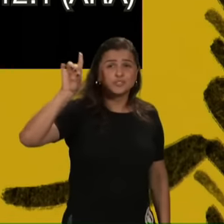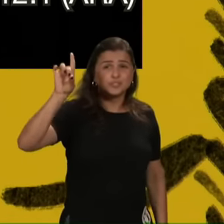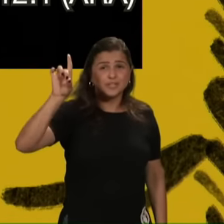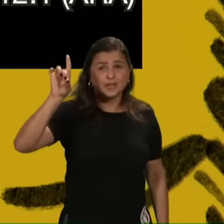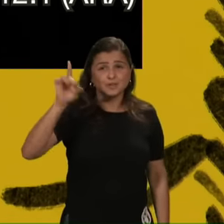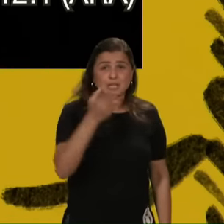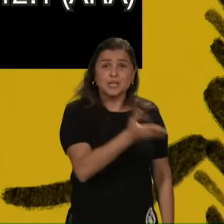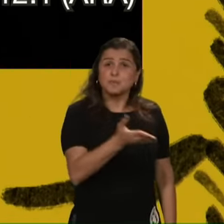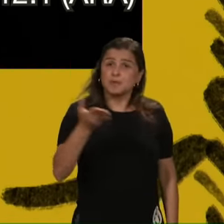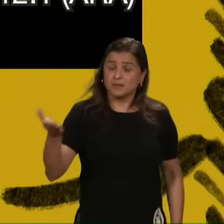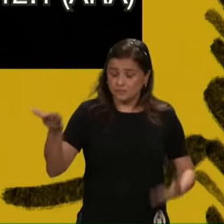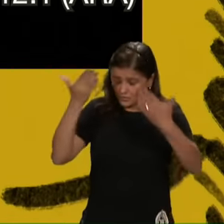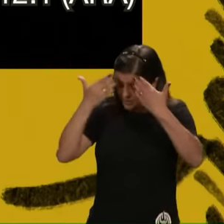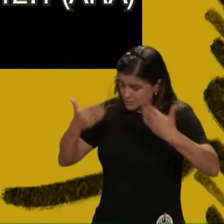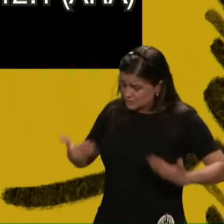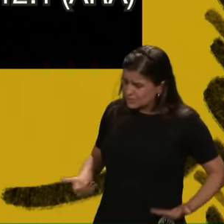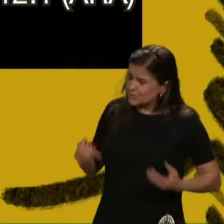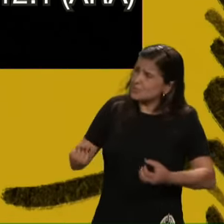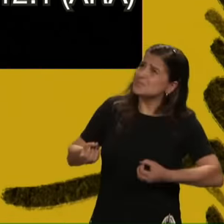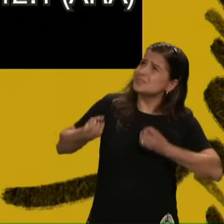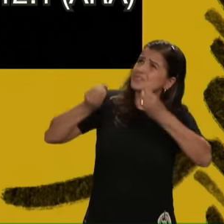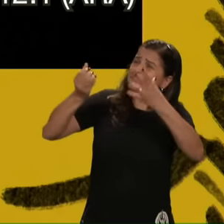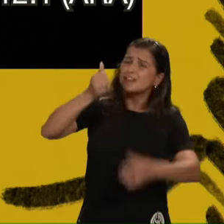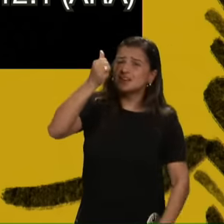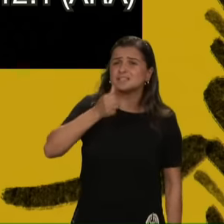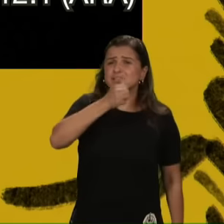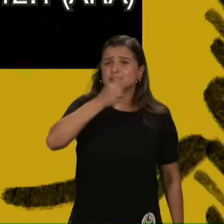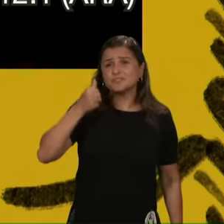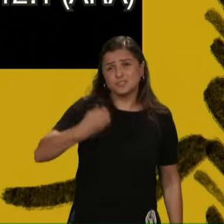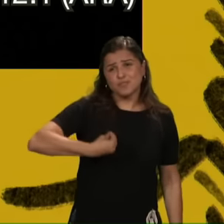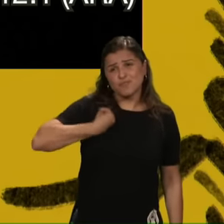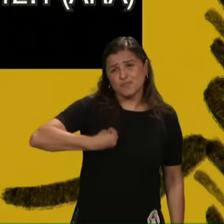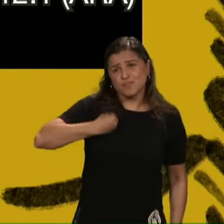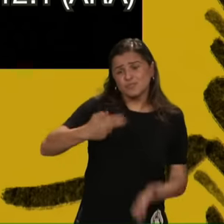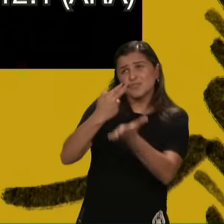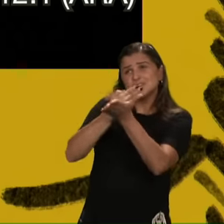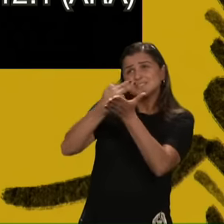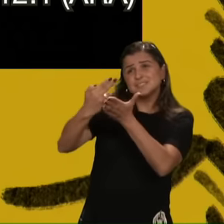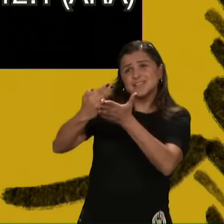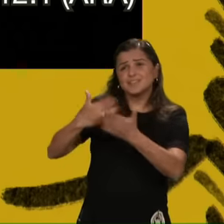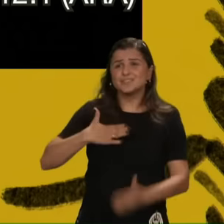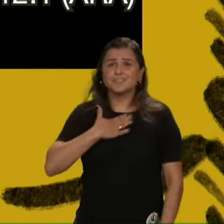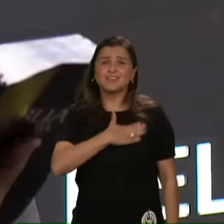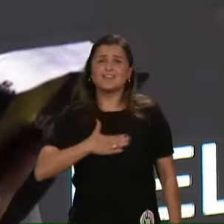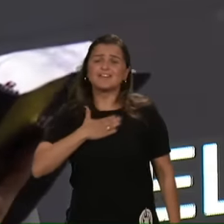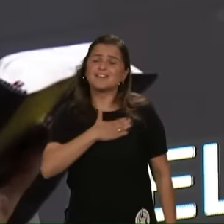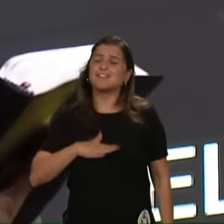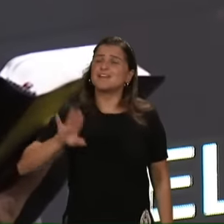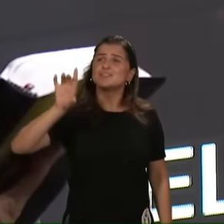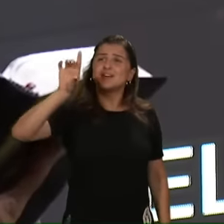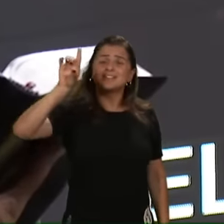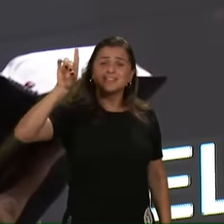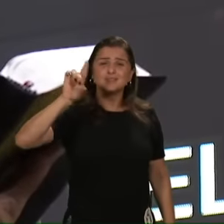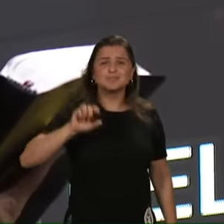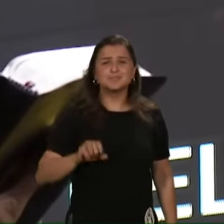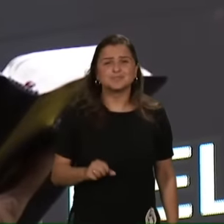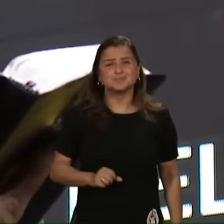vosso corpo por sacrifício vivo, santo e agradável.